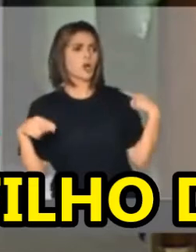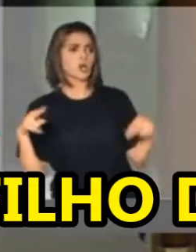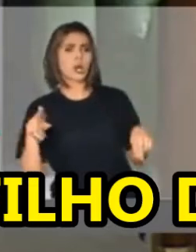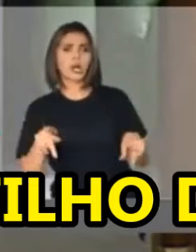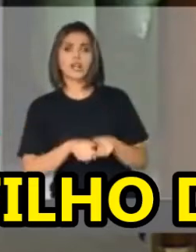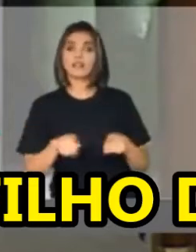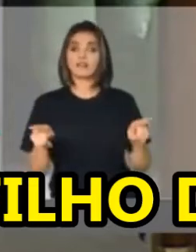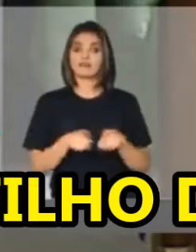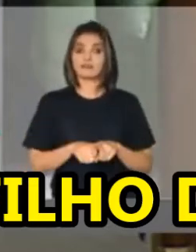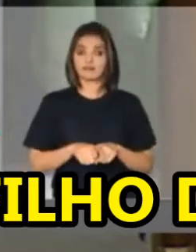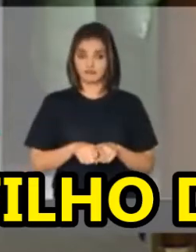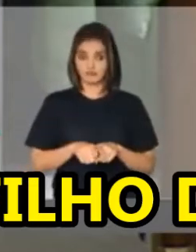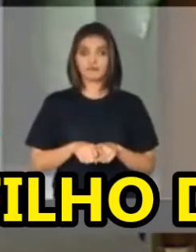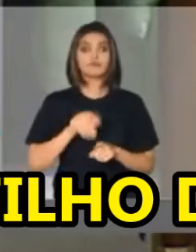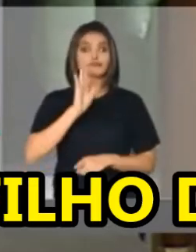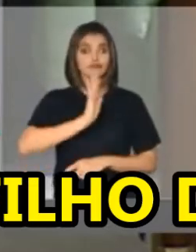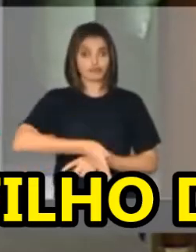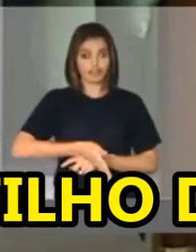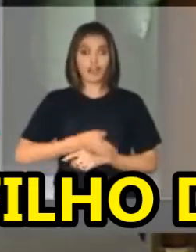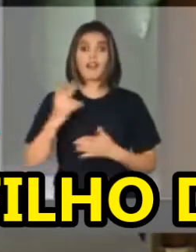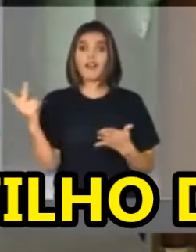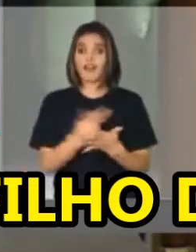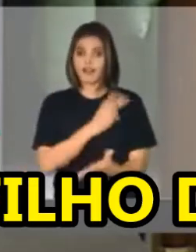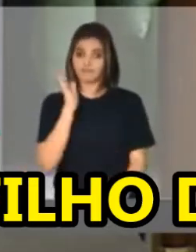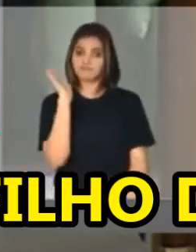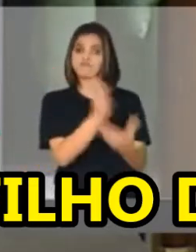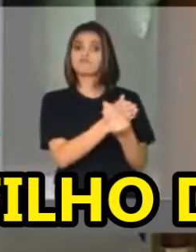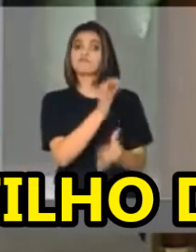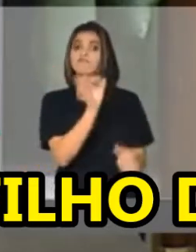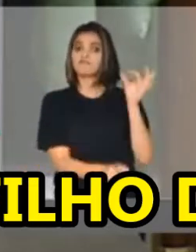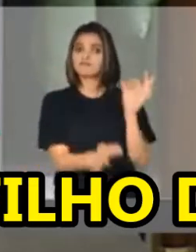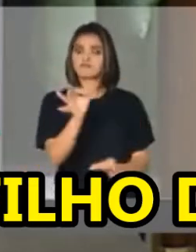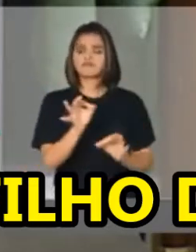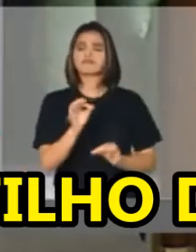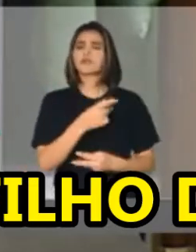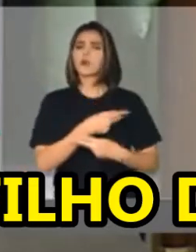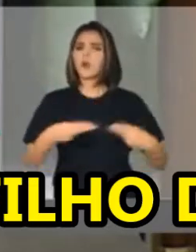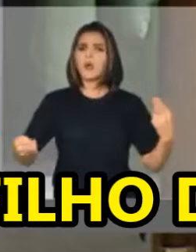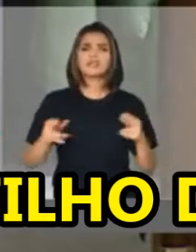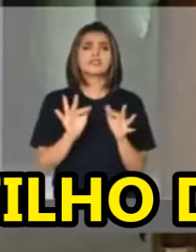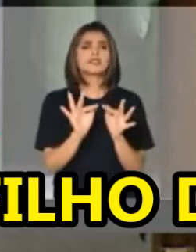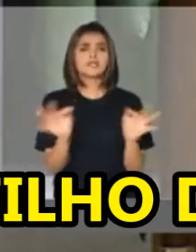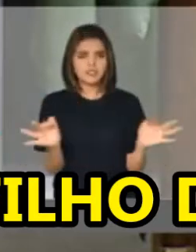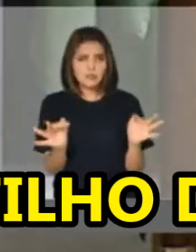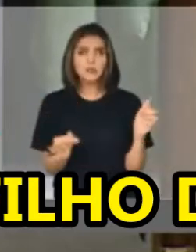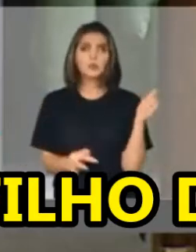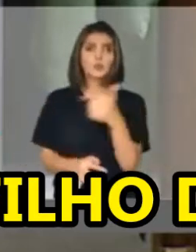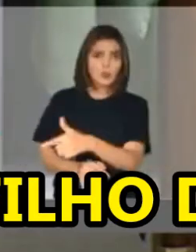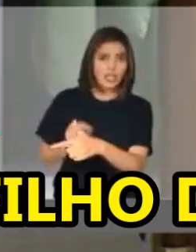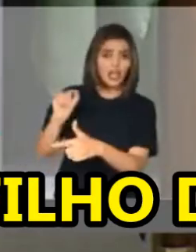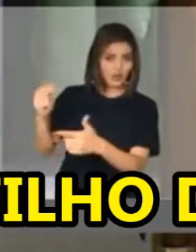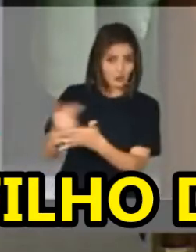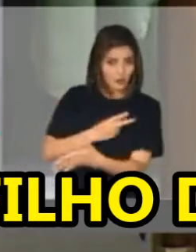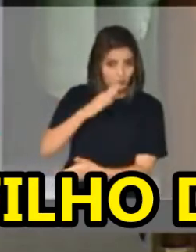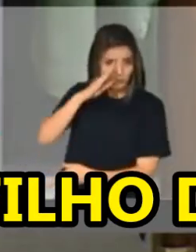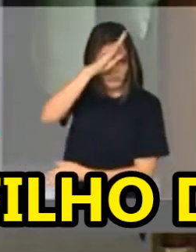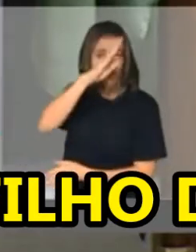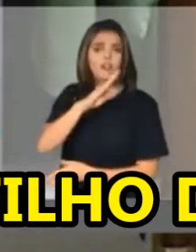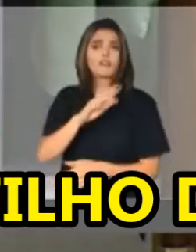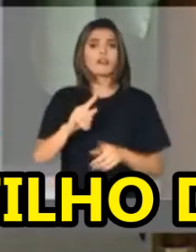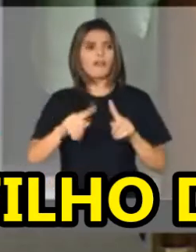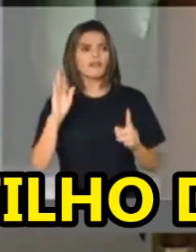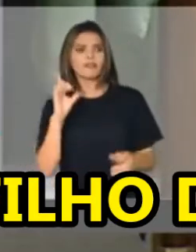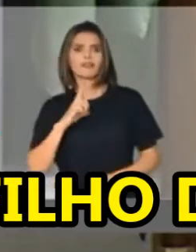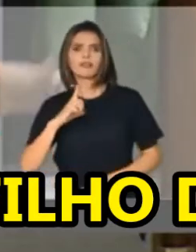até por menos, nós já vimos acontecer coisas muito mais marcantes na história brasileira. Ao mesmo